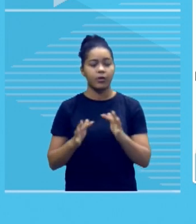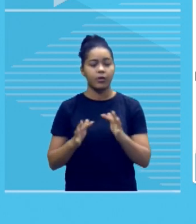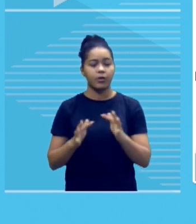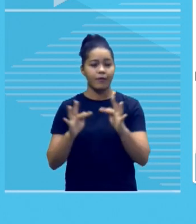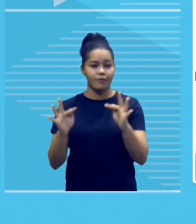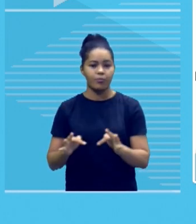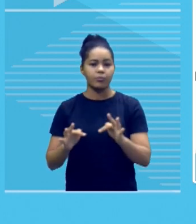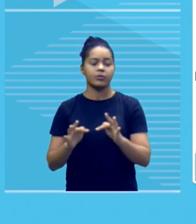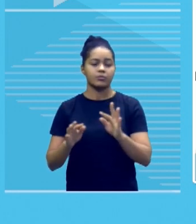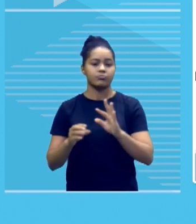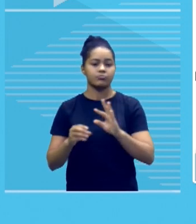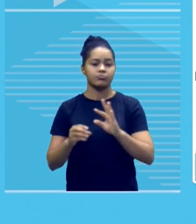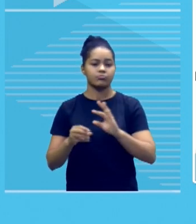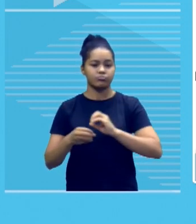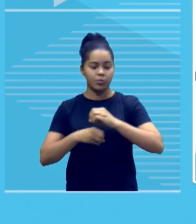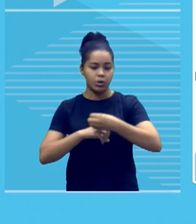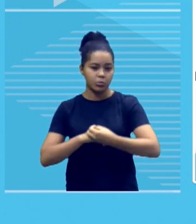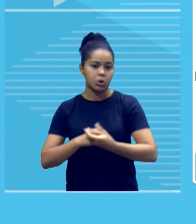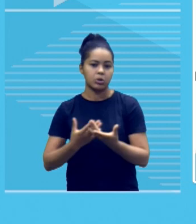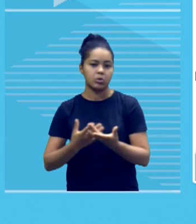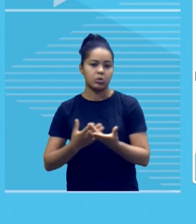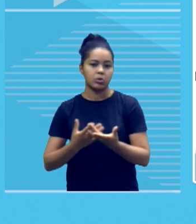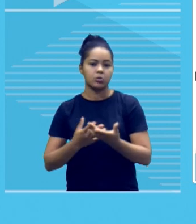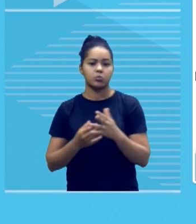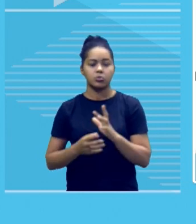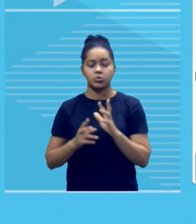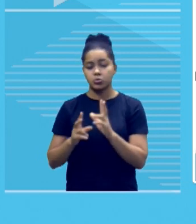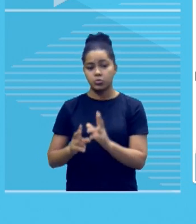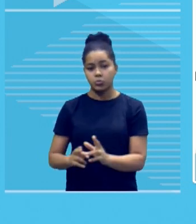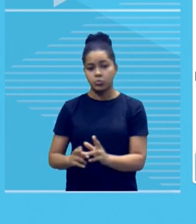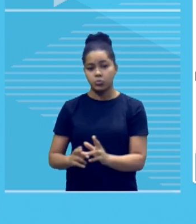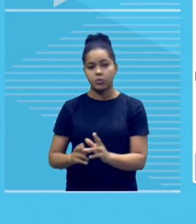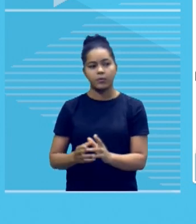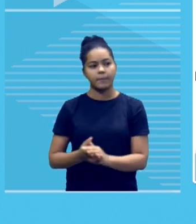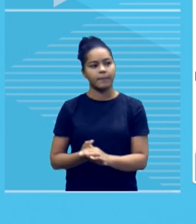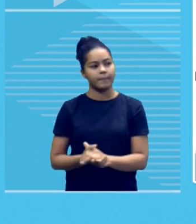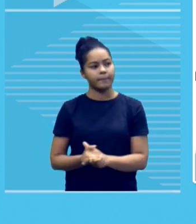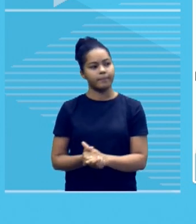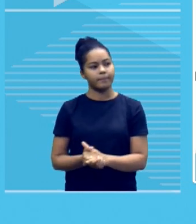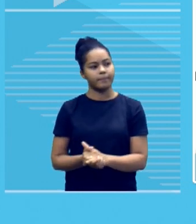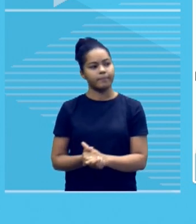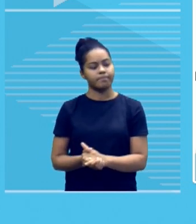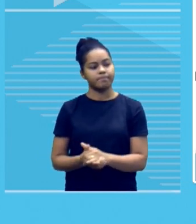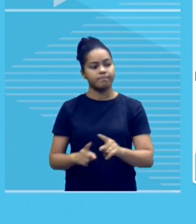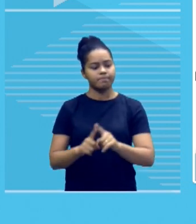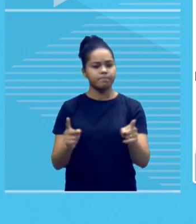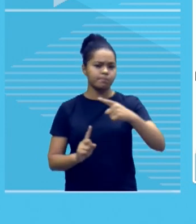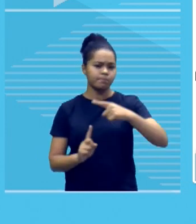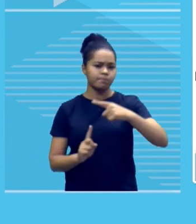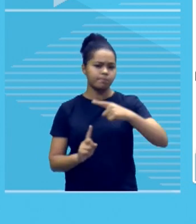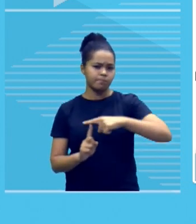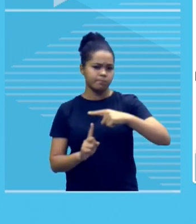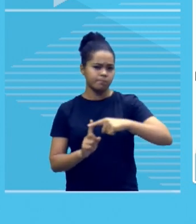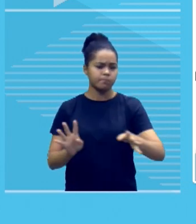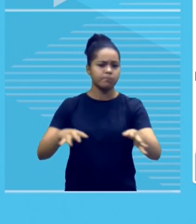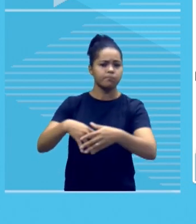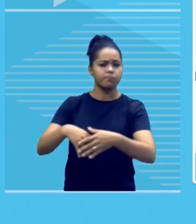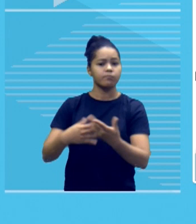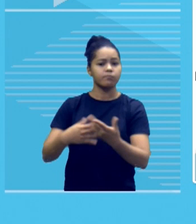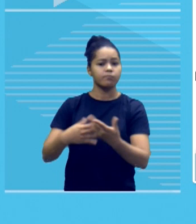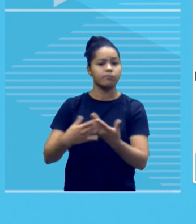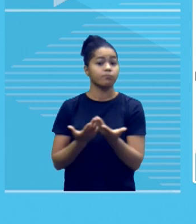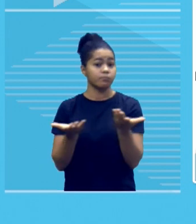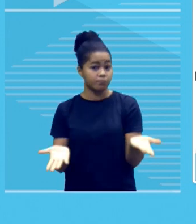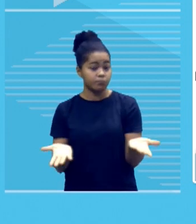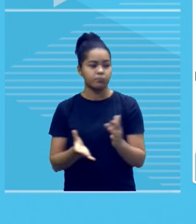fórmula molecular Mas qual é o tipo de exame presente aí qual o tipo de isomeria olha Observe